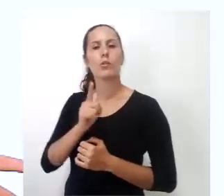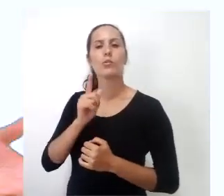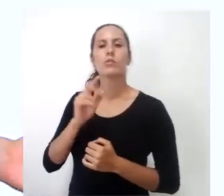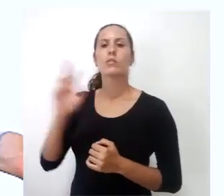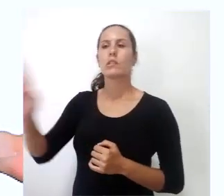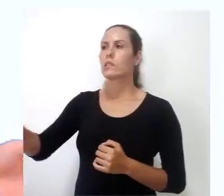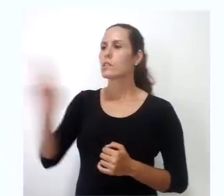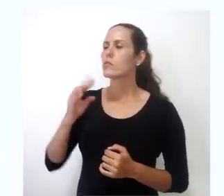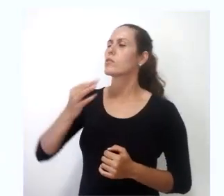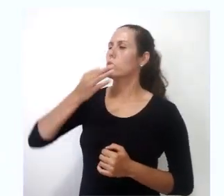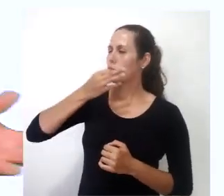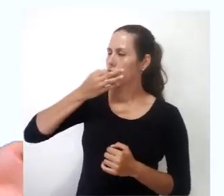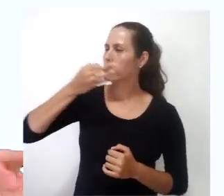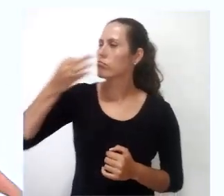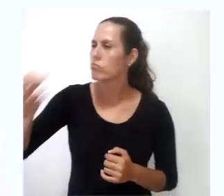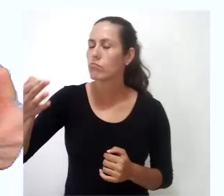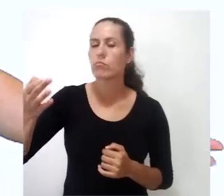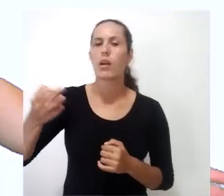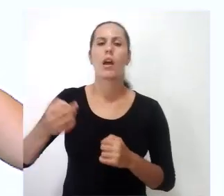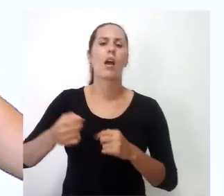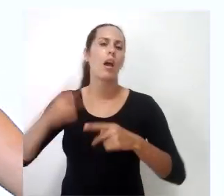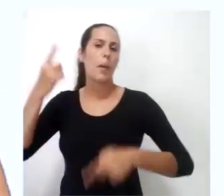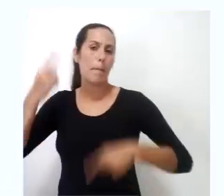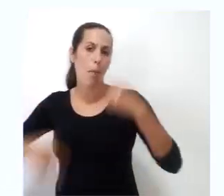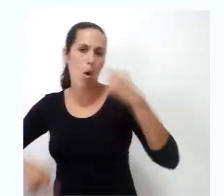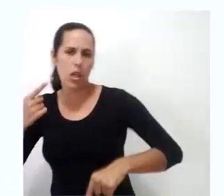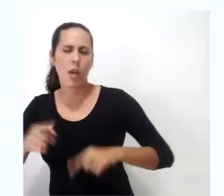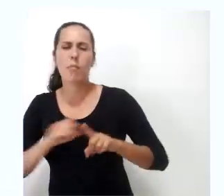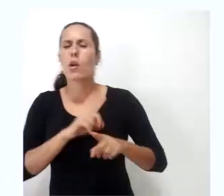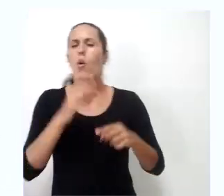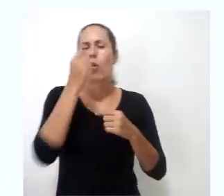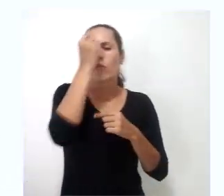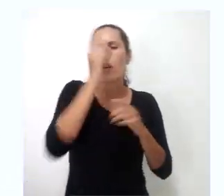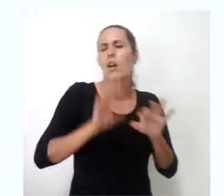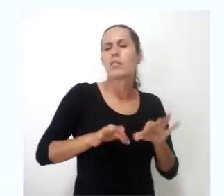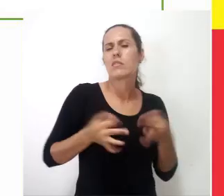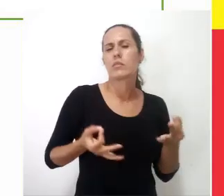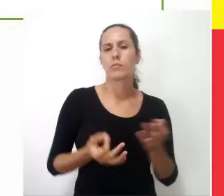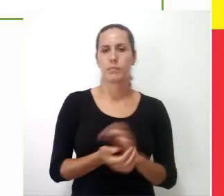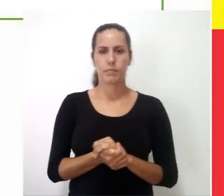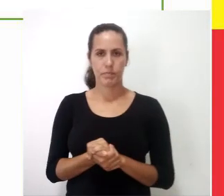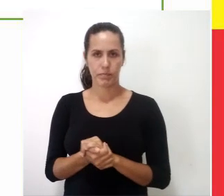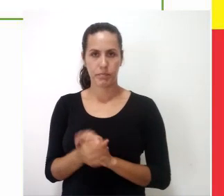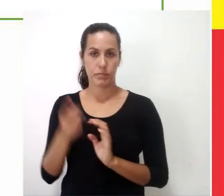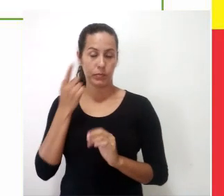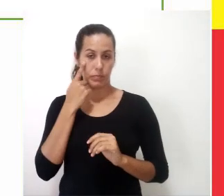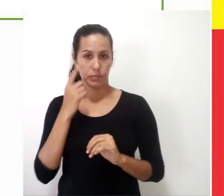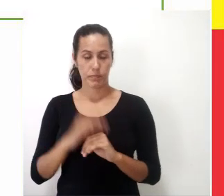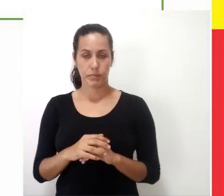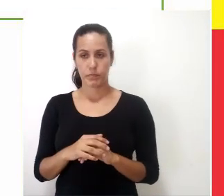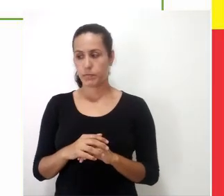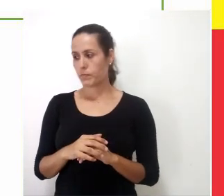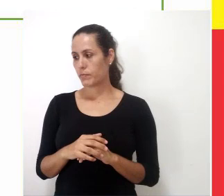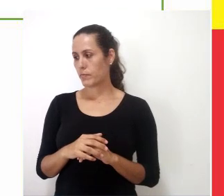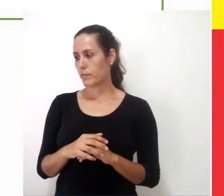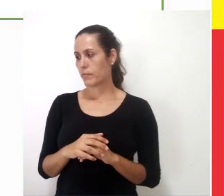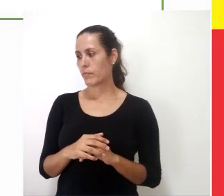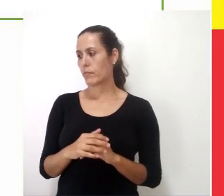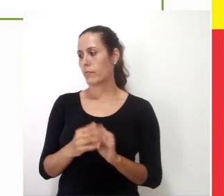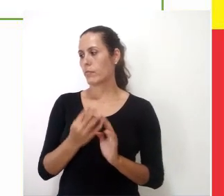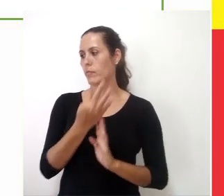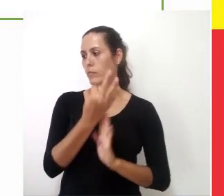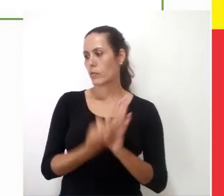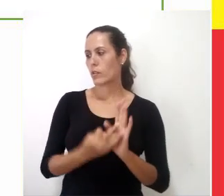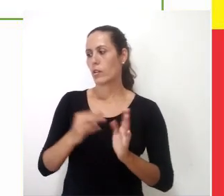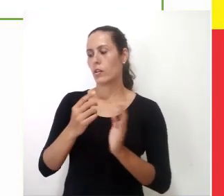ideias, em ideias polêmicas ou não, certo? Vamos lá, vamos adiante. Na tela nós temos